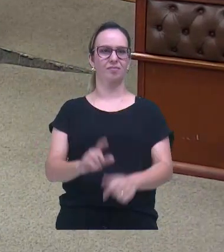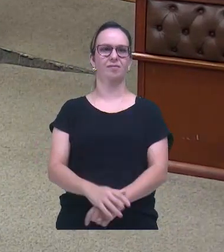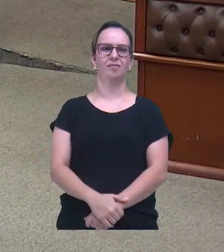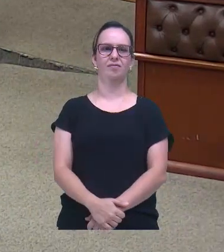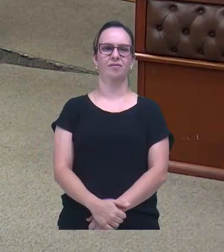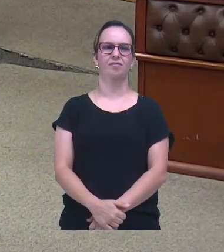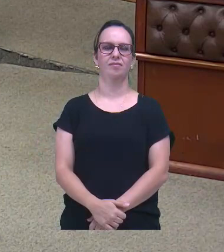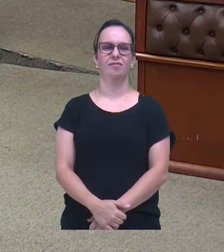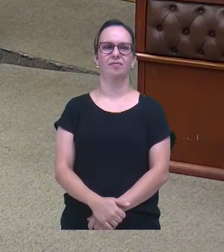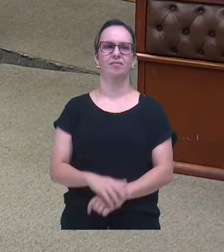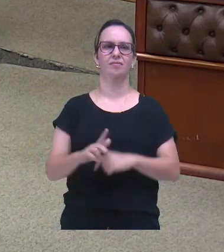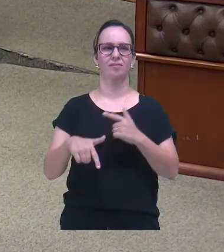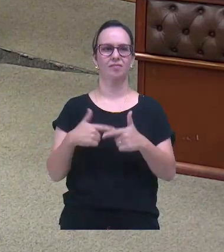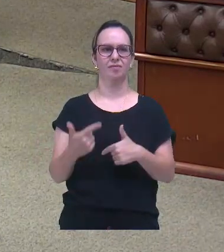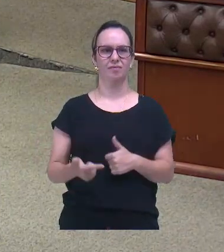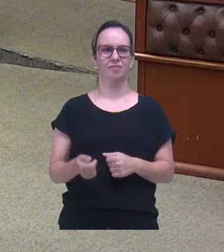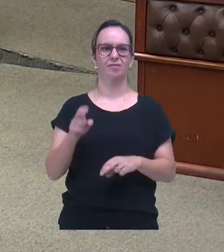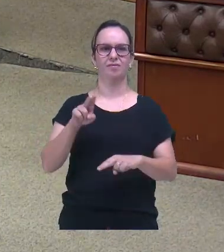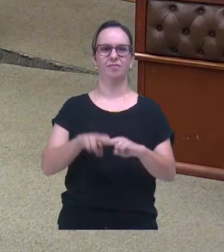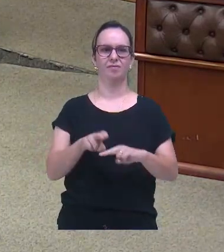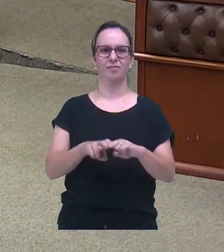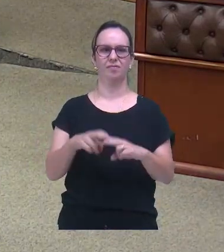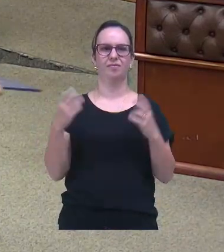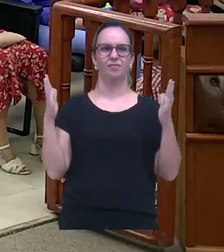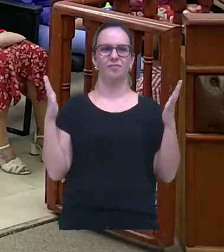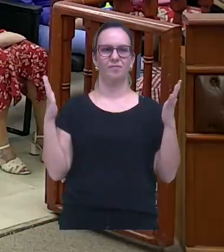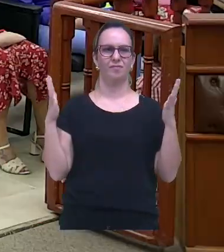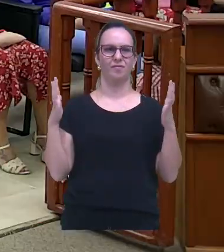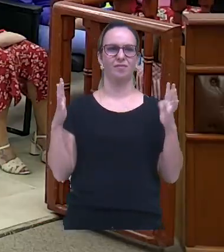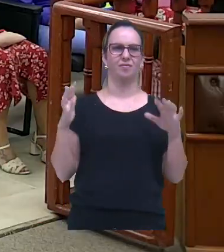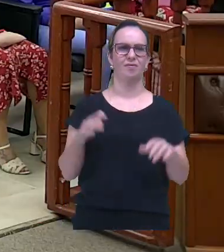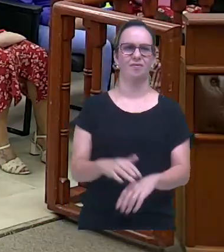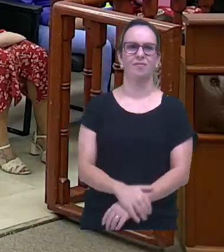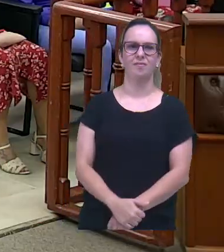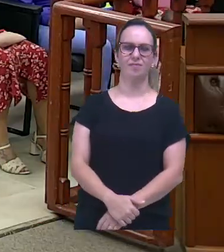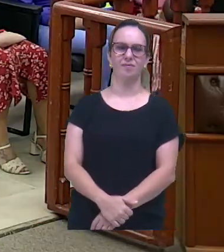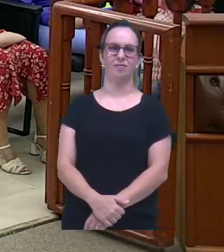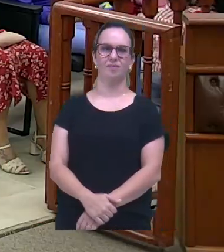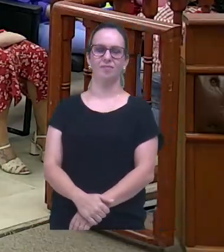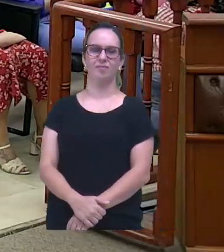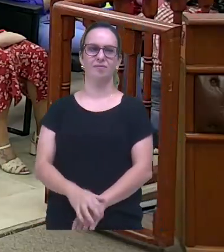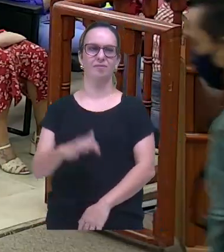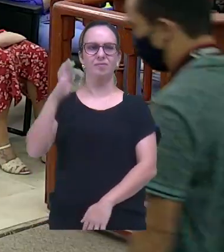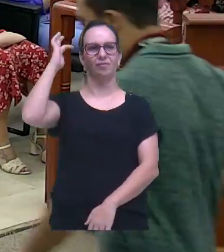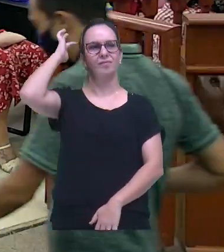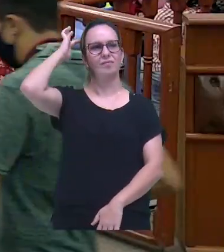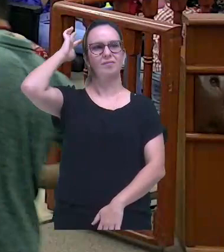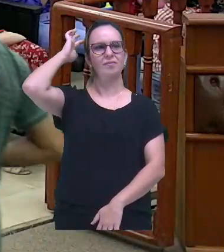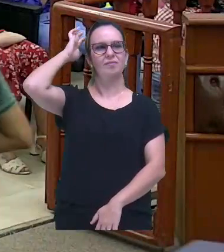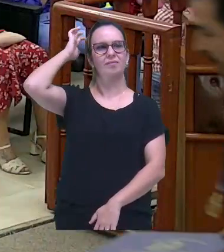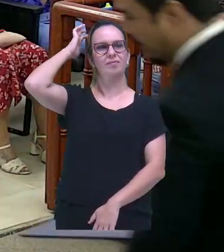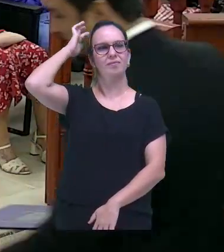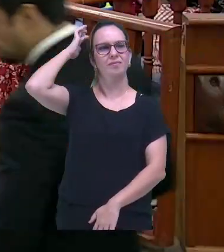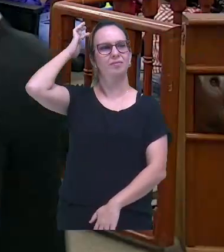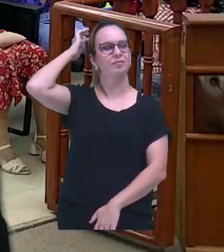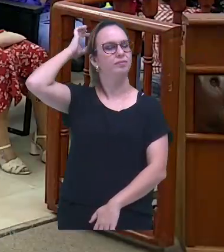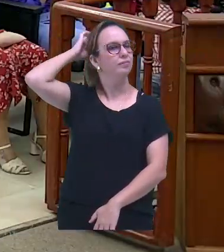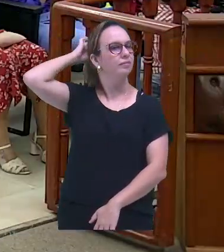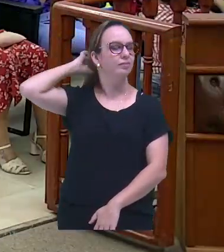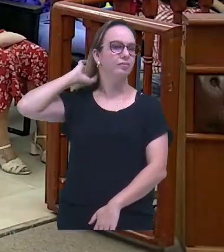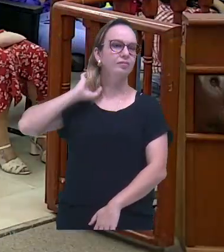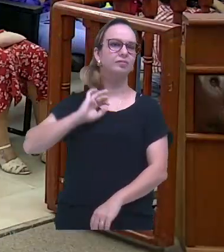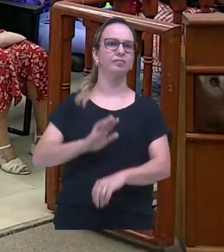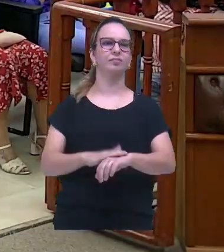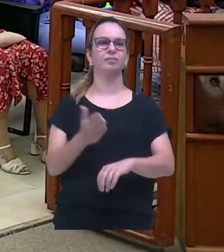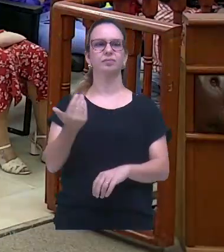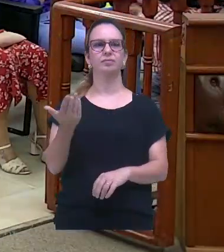Podemos retornar aos vossos lugares com uma salva de palmas. Convidamos